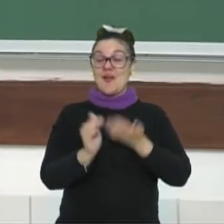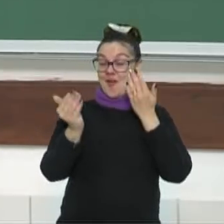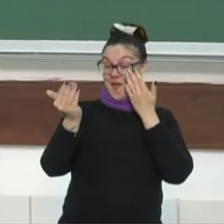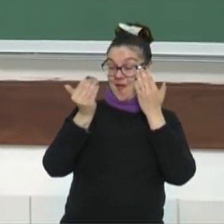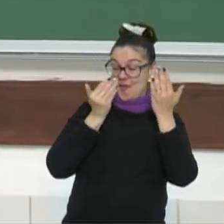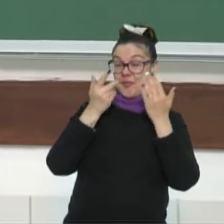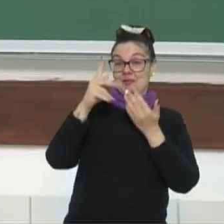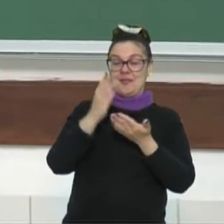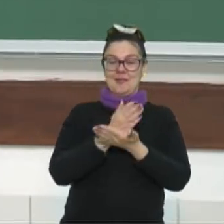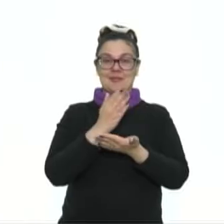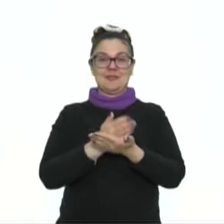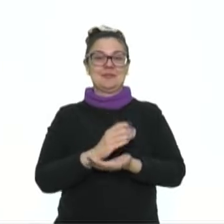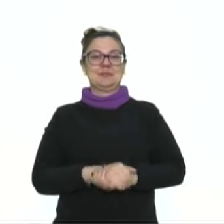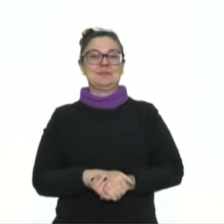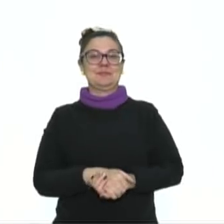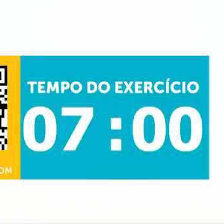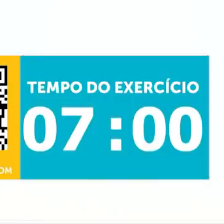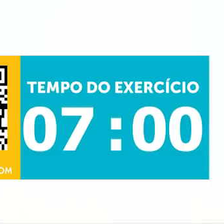aquela que está no seu caderno.